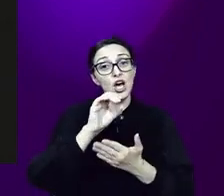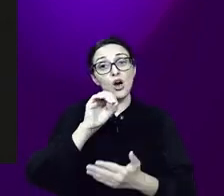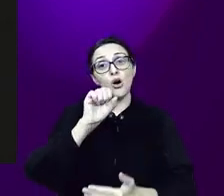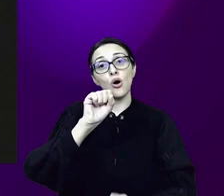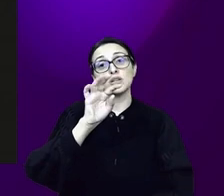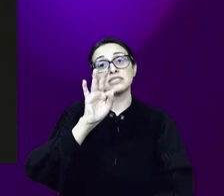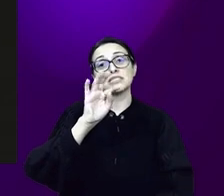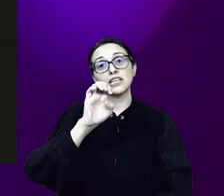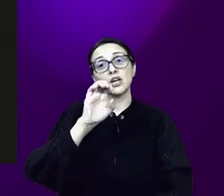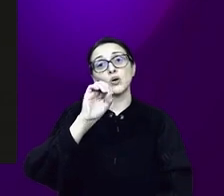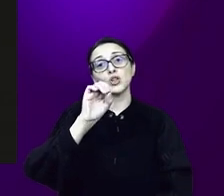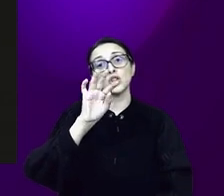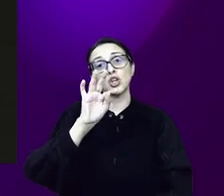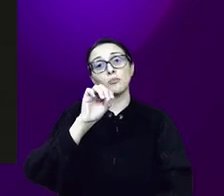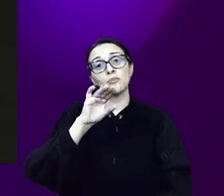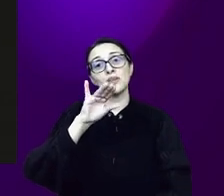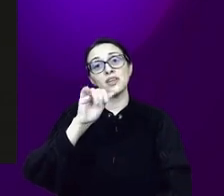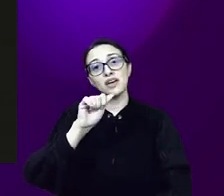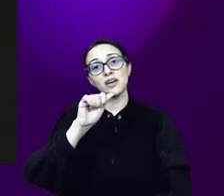do acrômio.